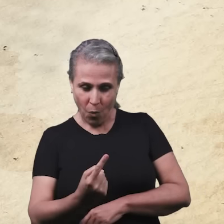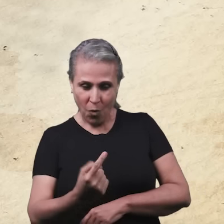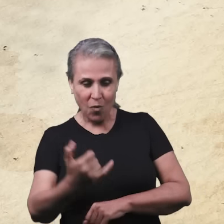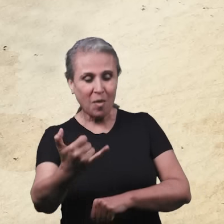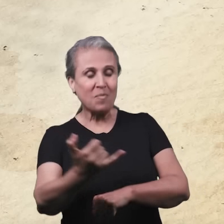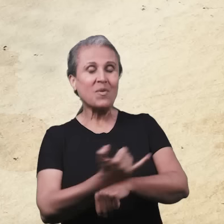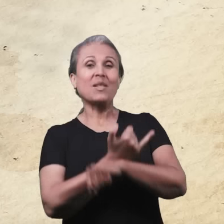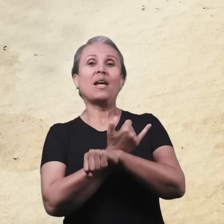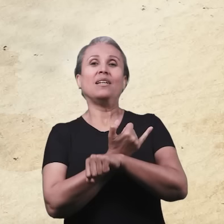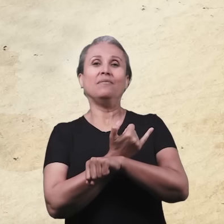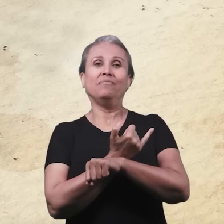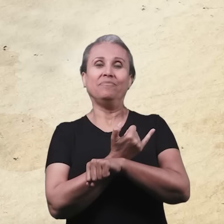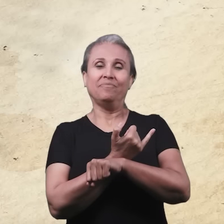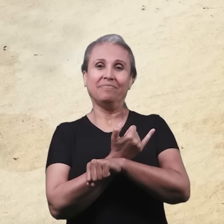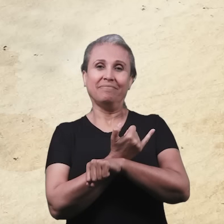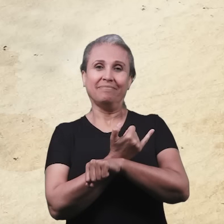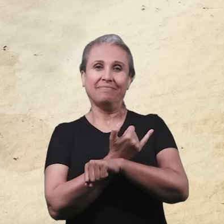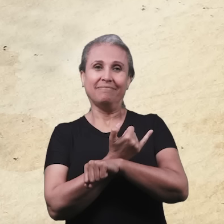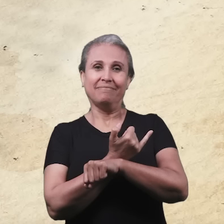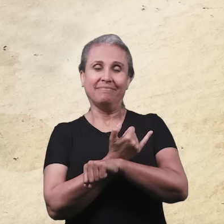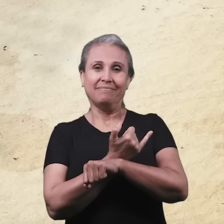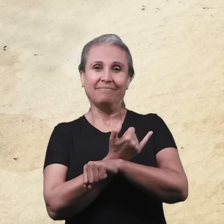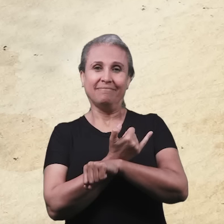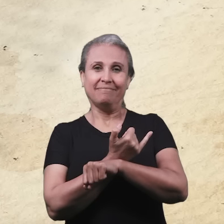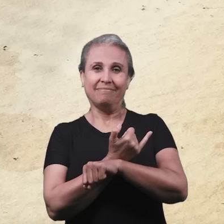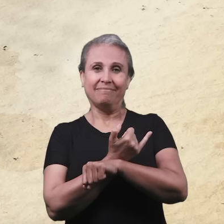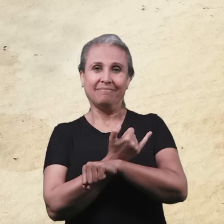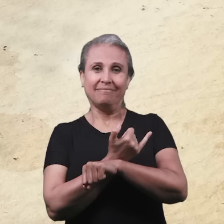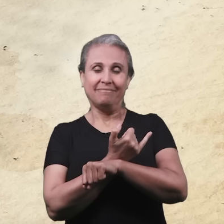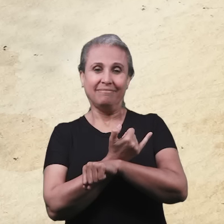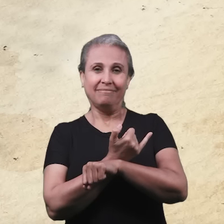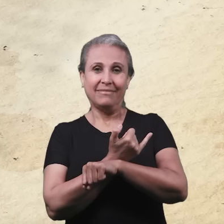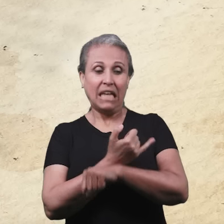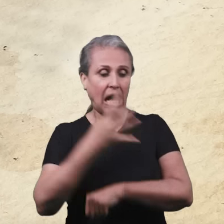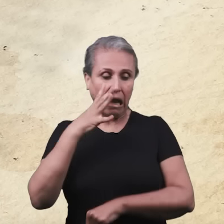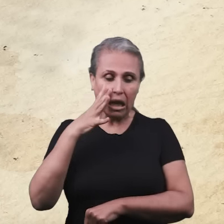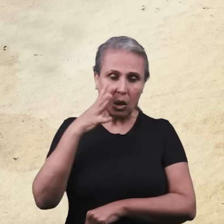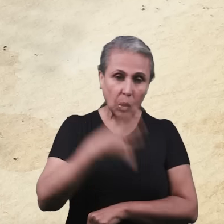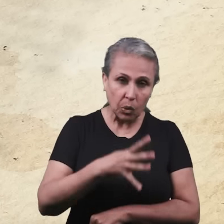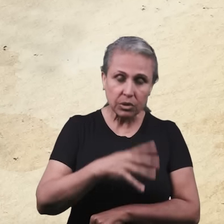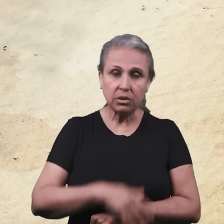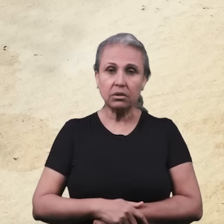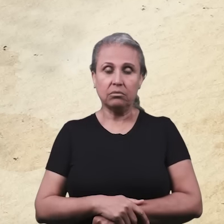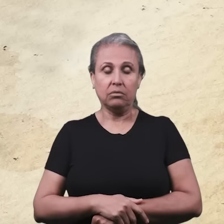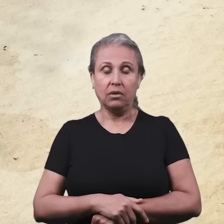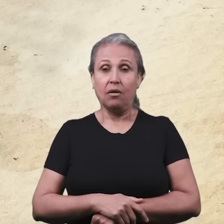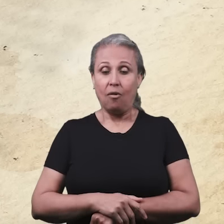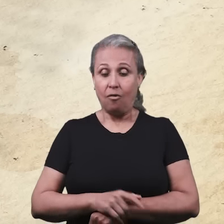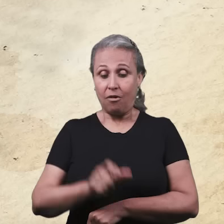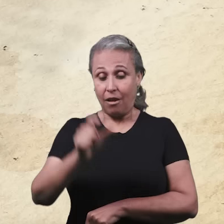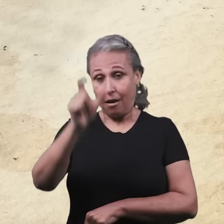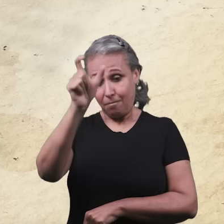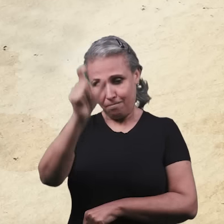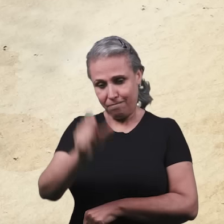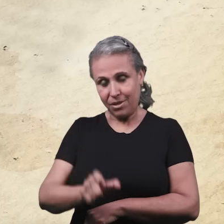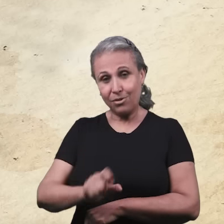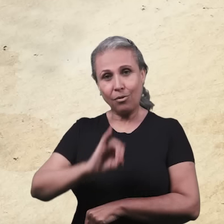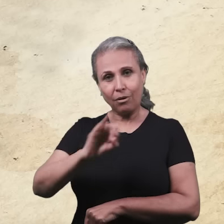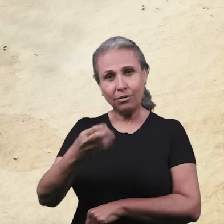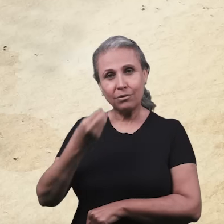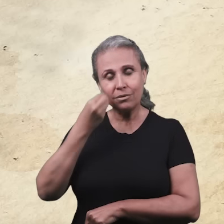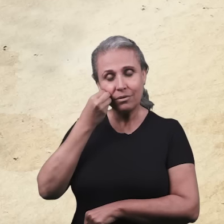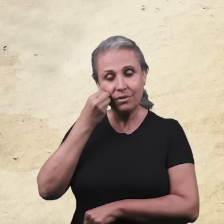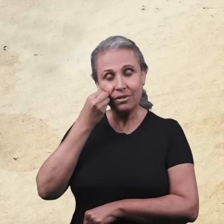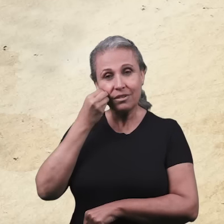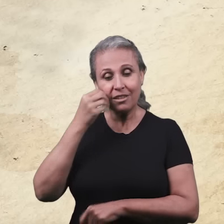palavra diabo, ela vem de diabolos, que significa caluniador, acusador, difamador, ou seja, aquilo que Judas faria lá na